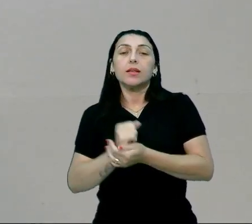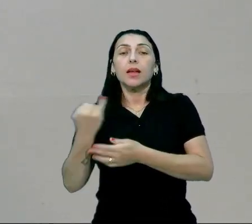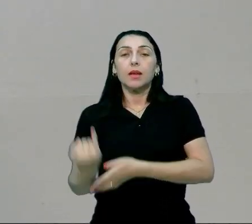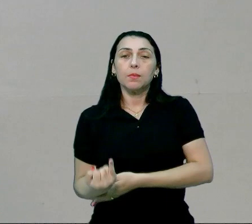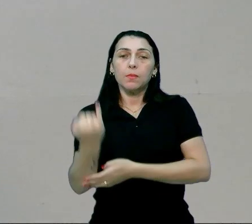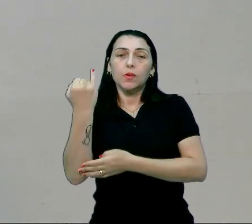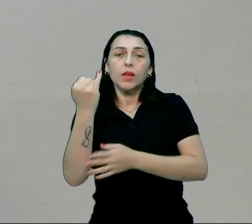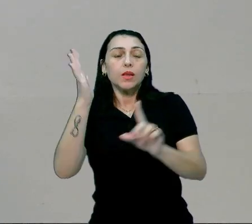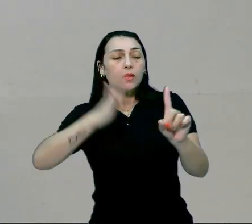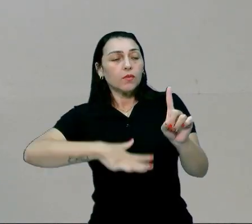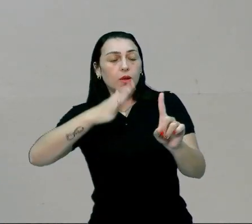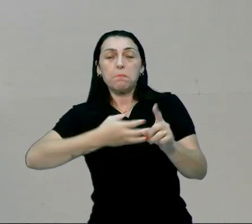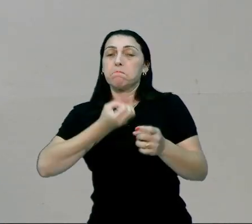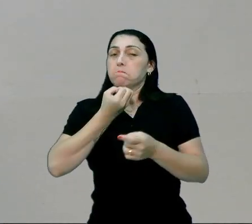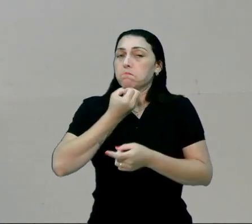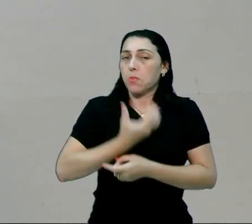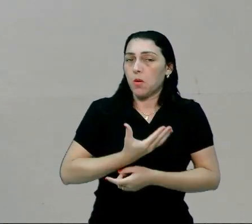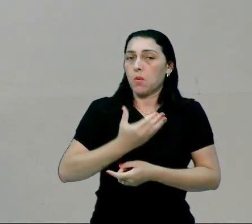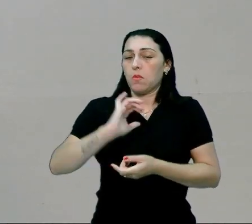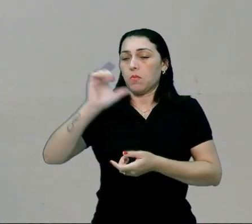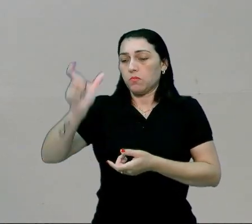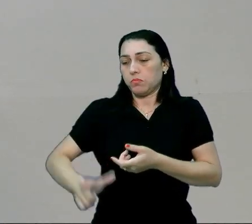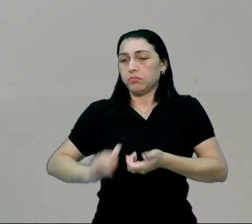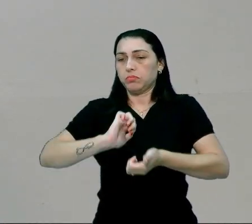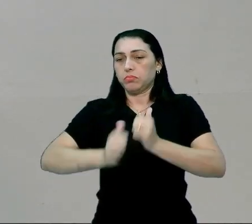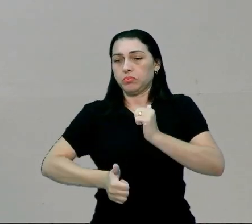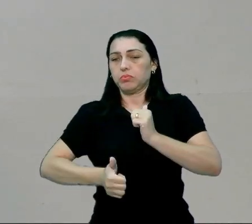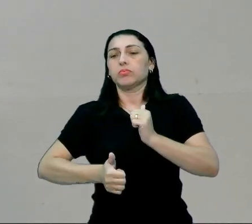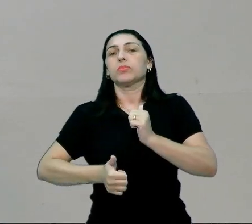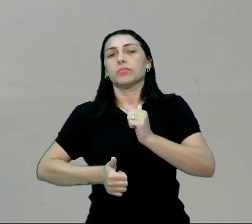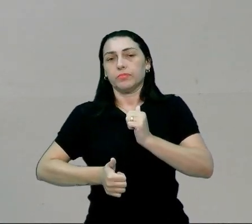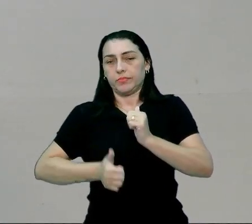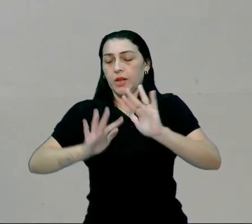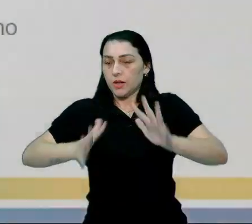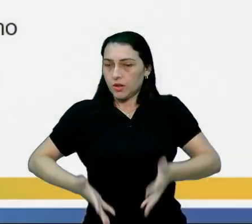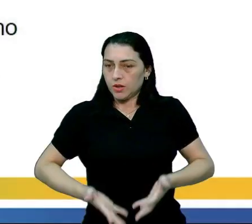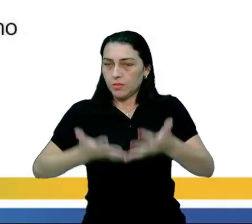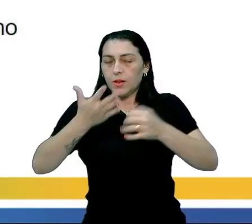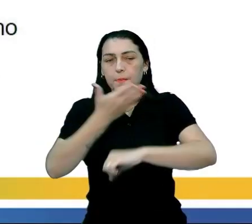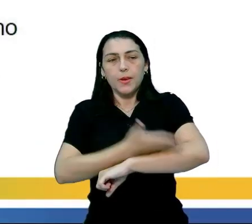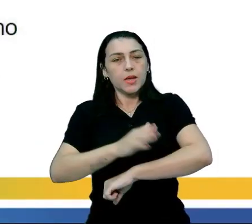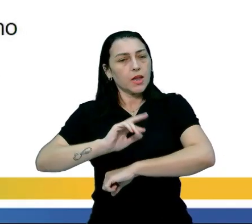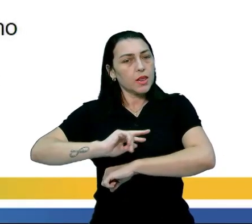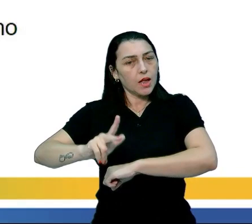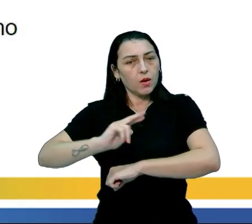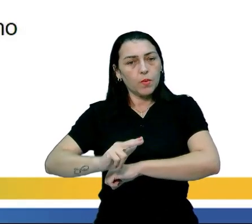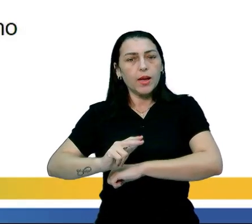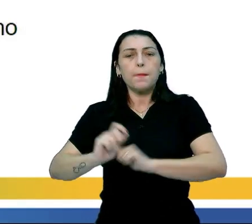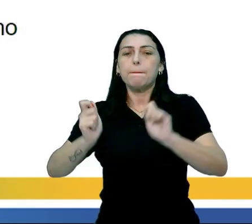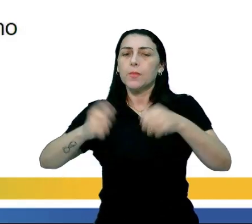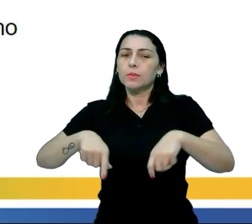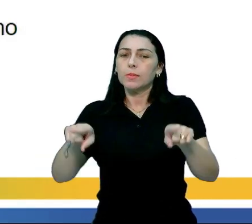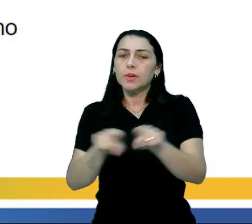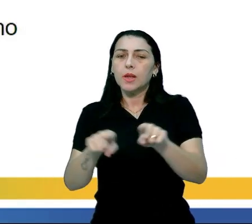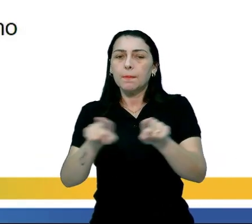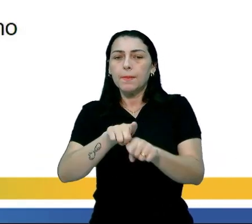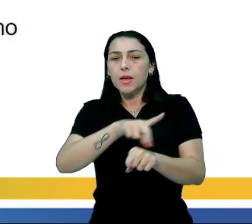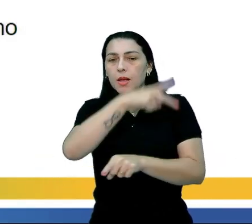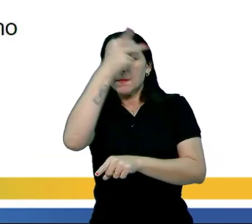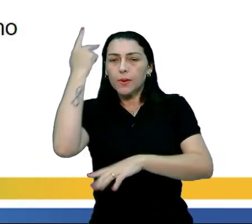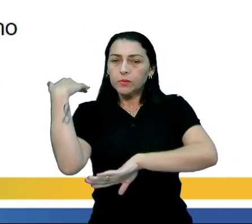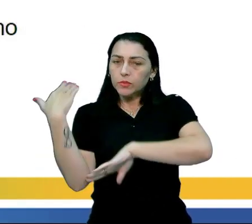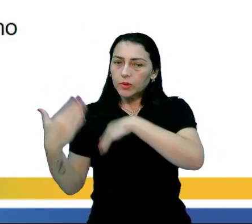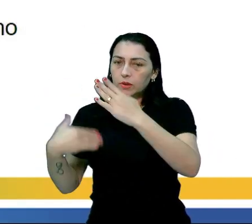importância de influenciar positivamente os atletas, né, de alta performance a estimular a prática, então não é isso. E também tem aqui, deixa eu